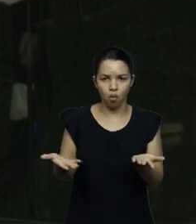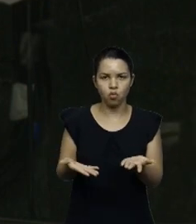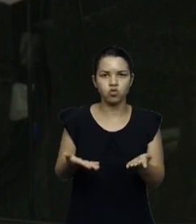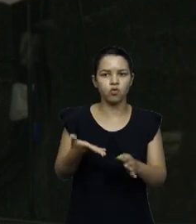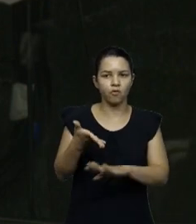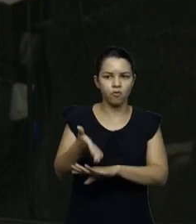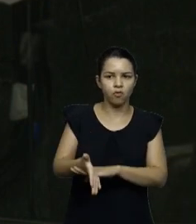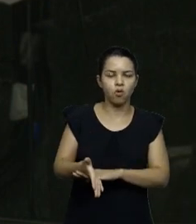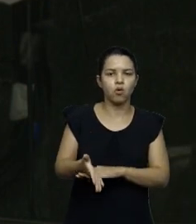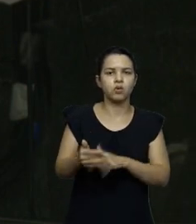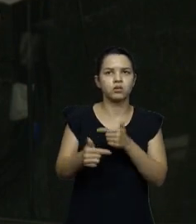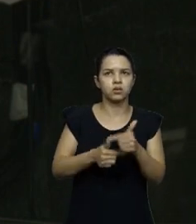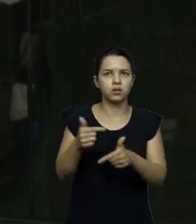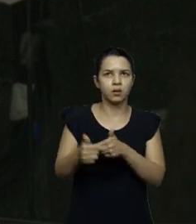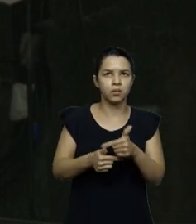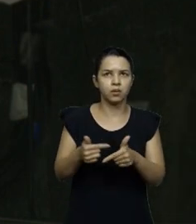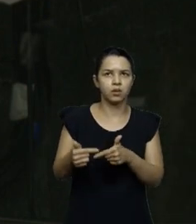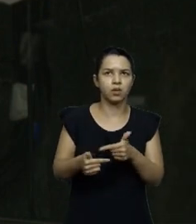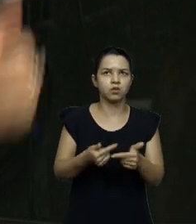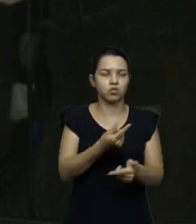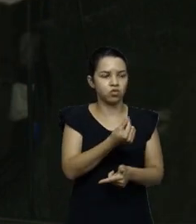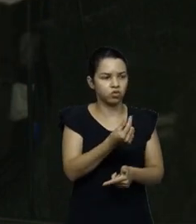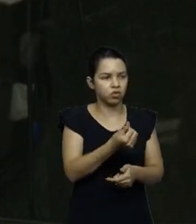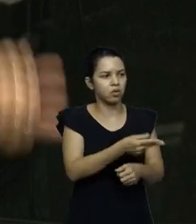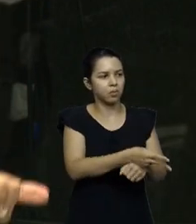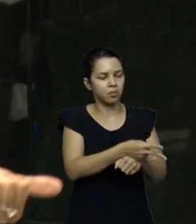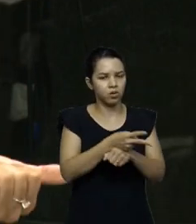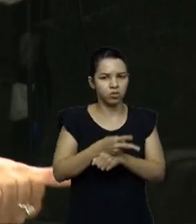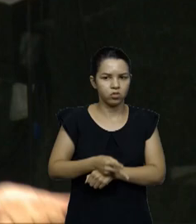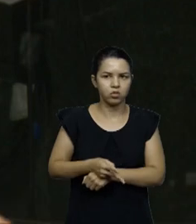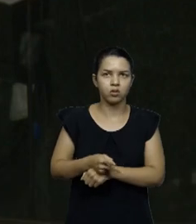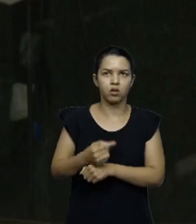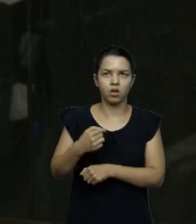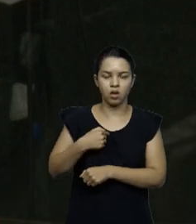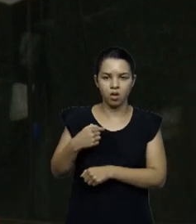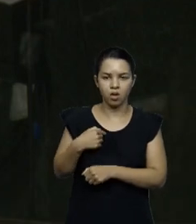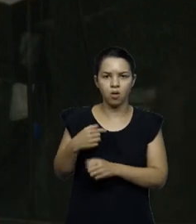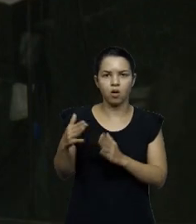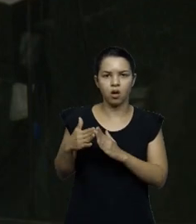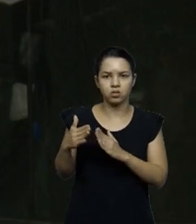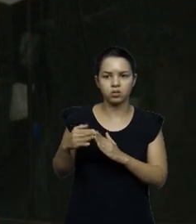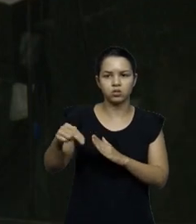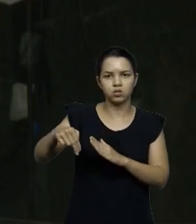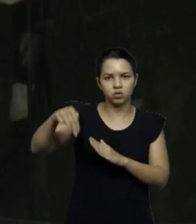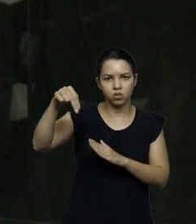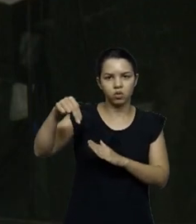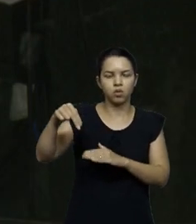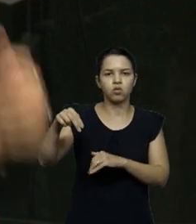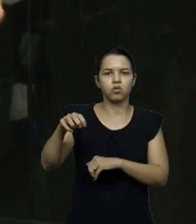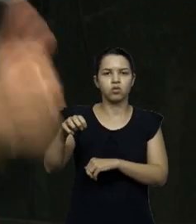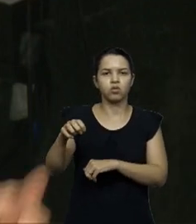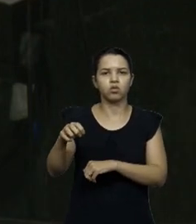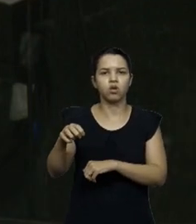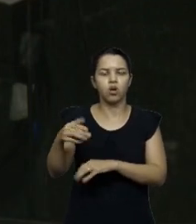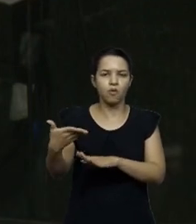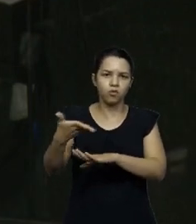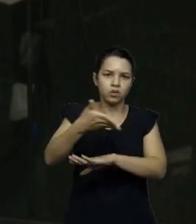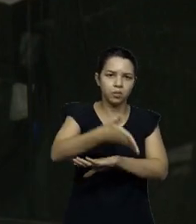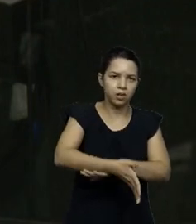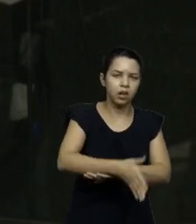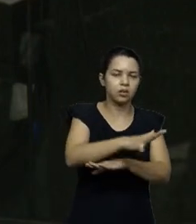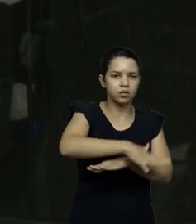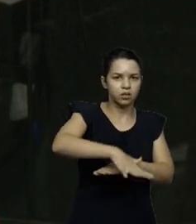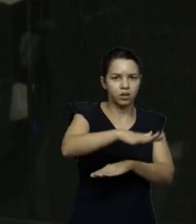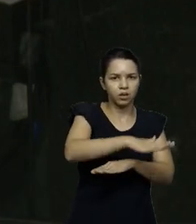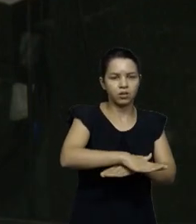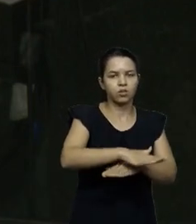feliz emprestei dinheiro para conseguir chegar até lá a moro no norte da ilha fui trabalhar dentro da base aérea gastei dinheiro